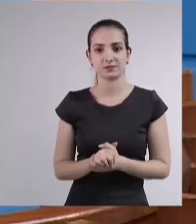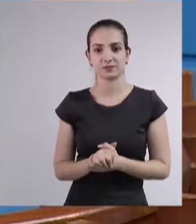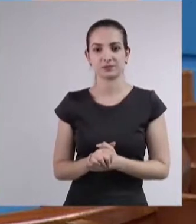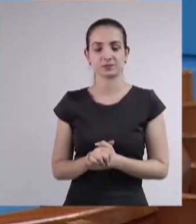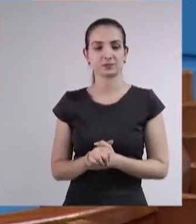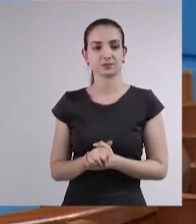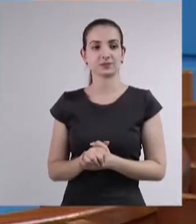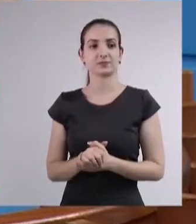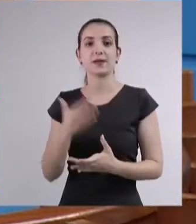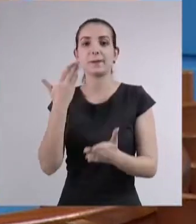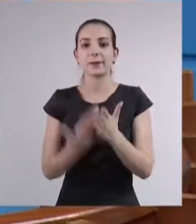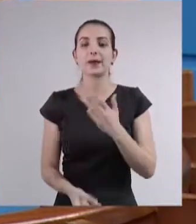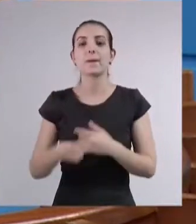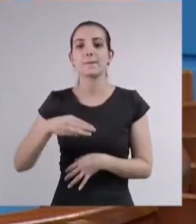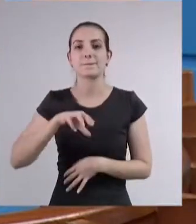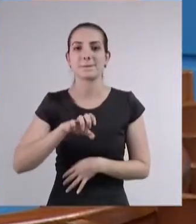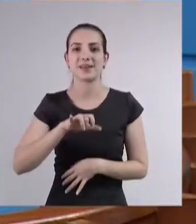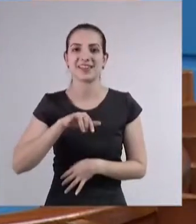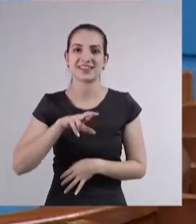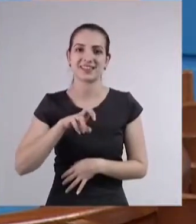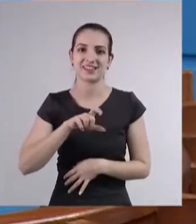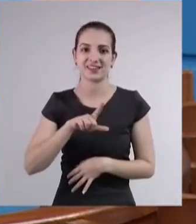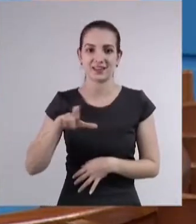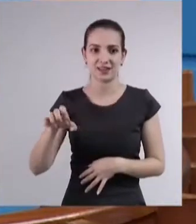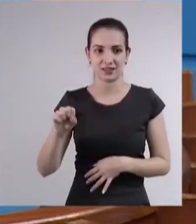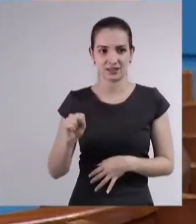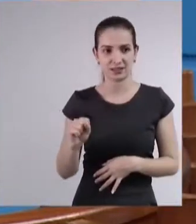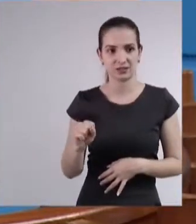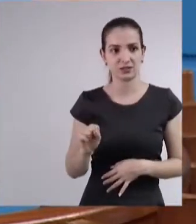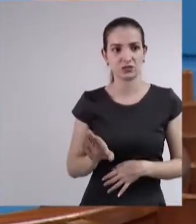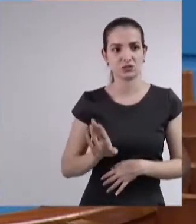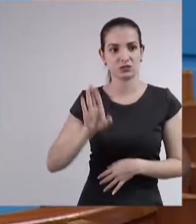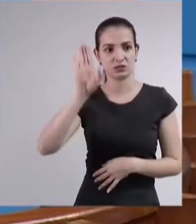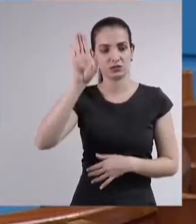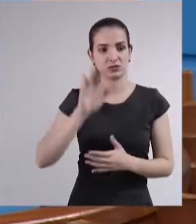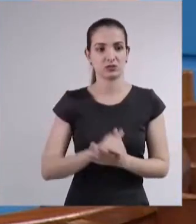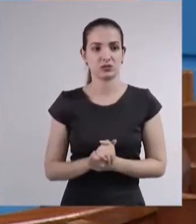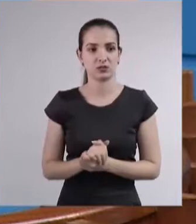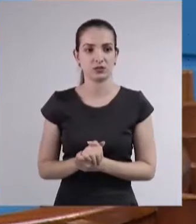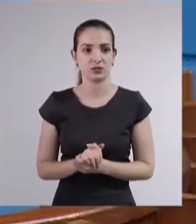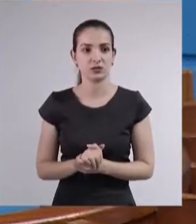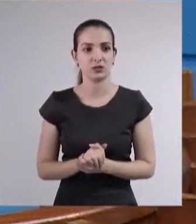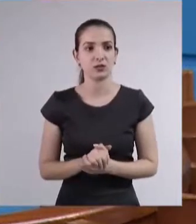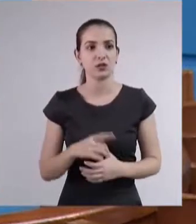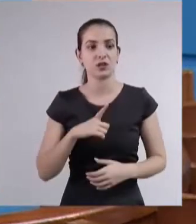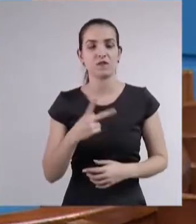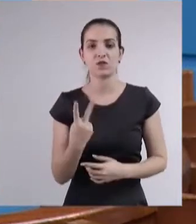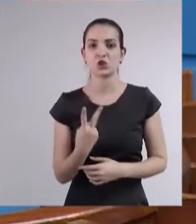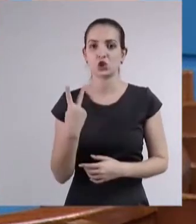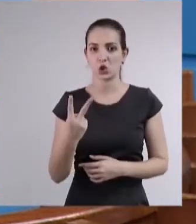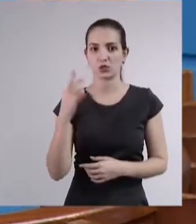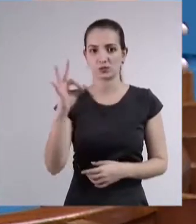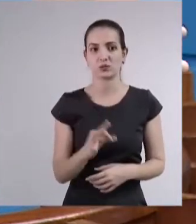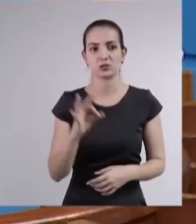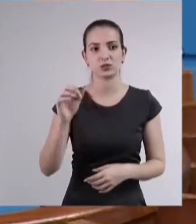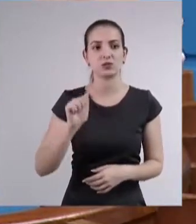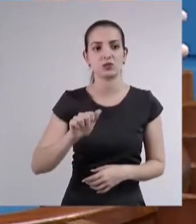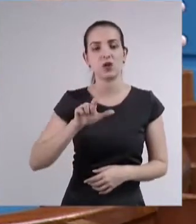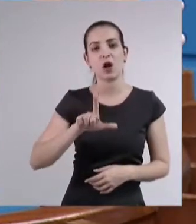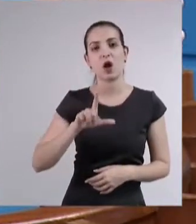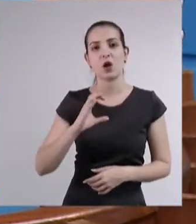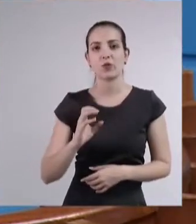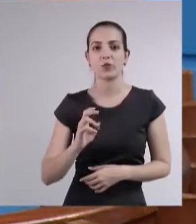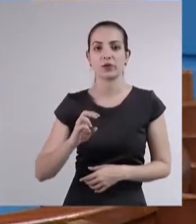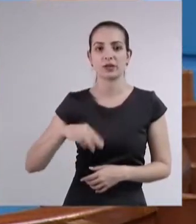Perdeu, né? O Meirelles, candidato do partido que está na presidência da República, teve 2%, o Alckmin